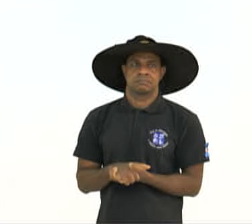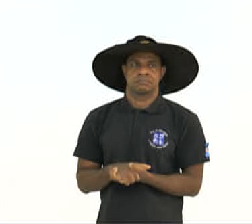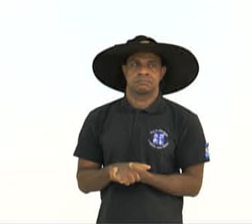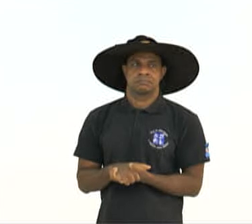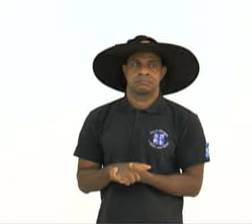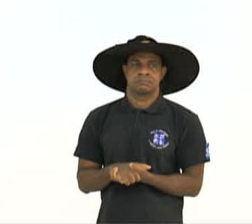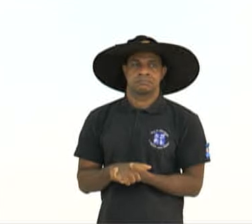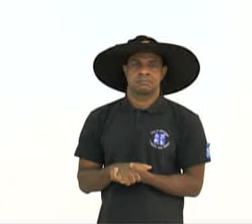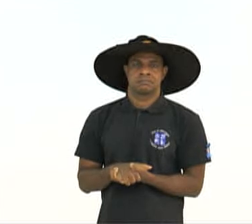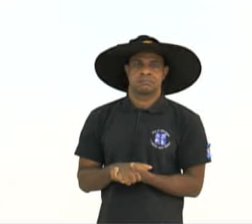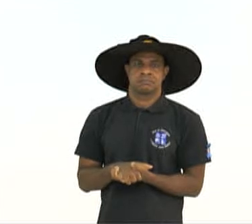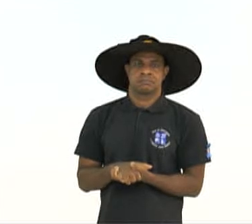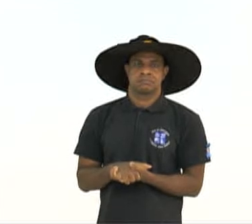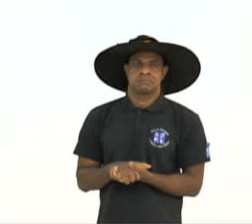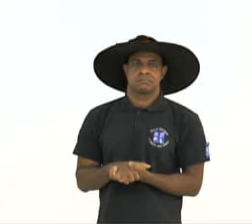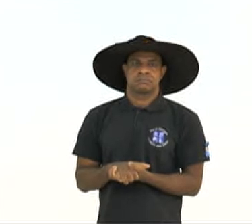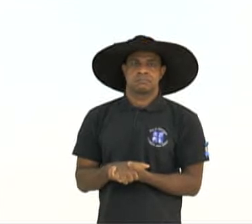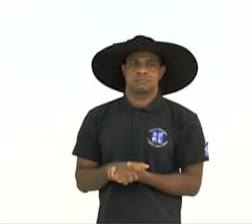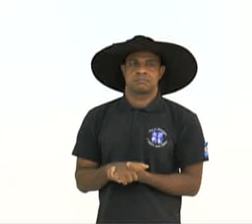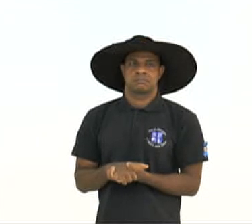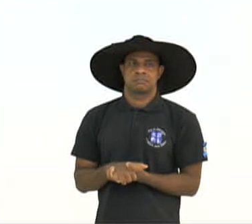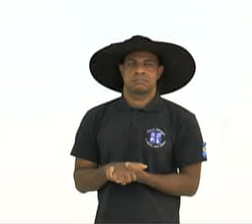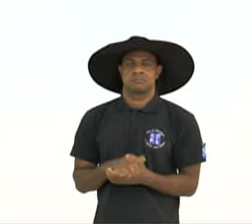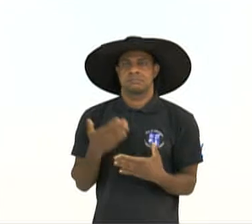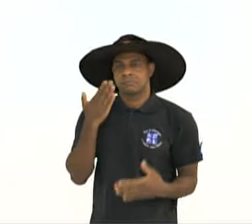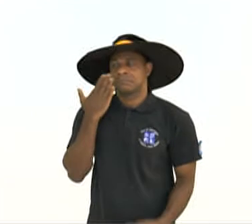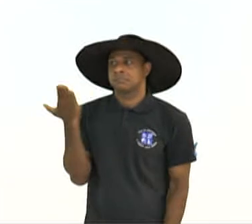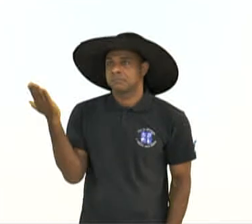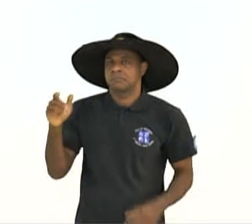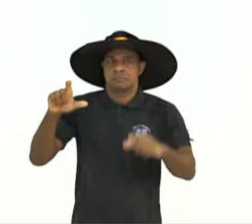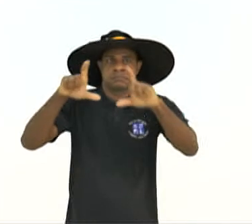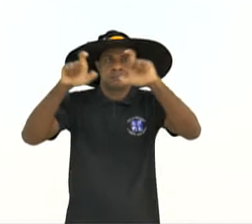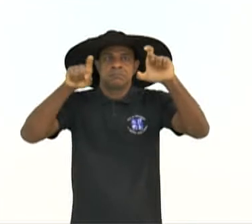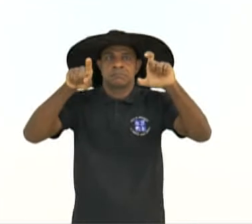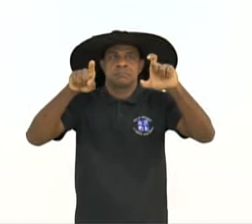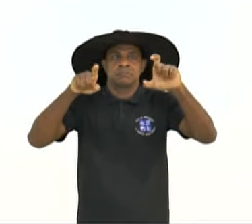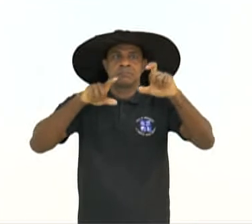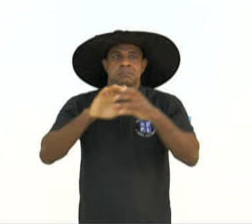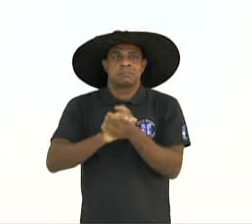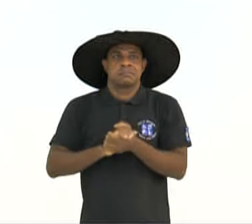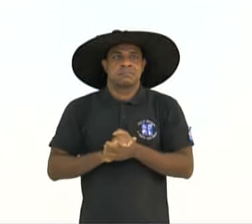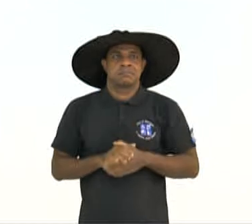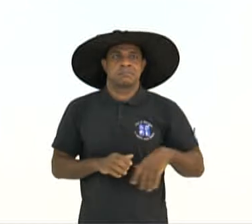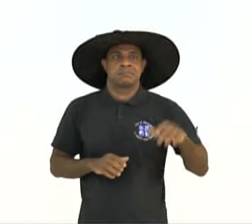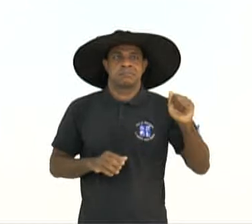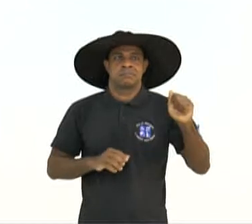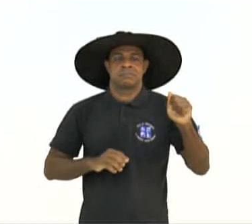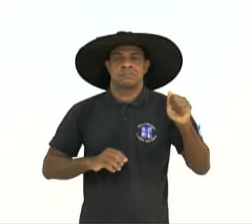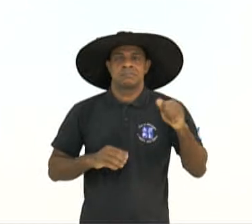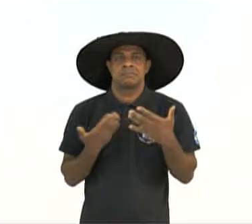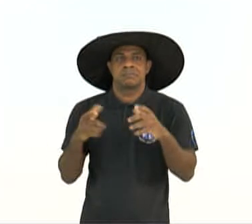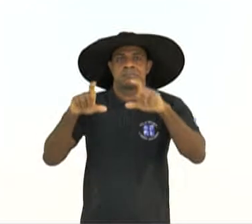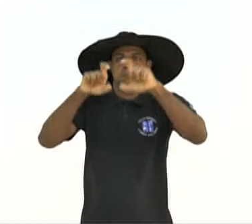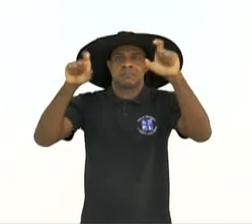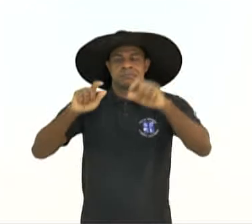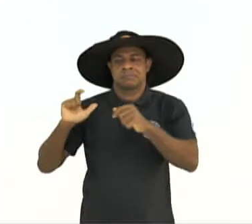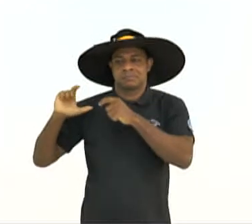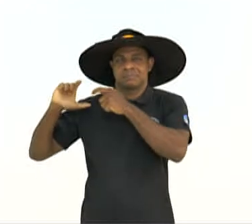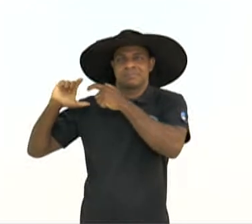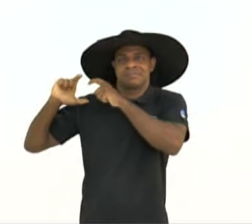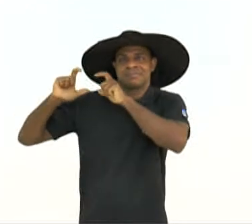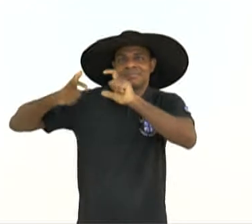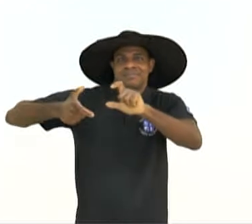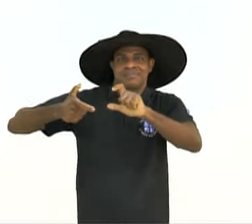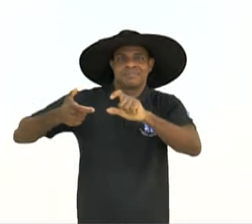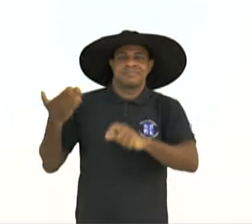yarn, apple paring and mirrors. Então aqui nós vamos completar a frase, mas observem que essa tradição ela